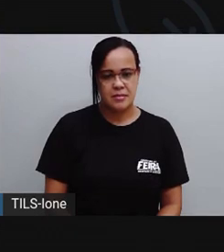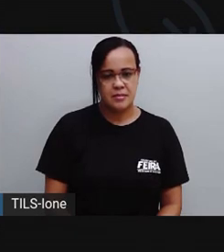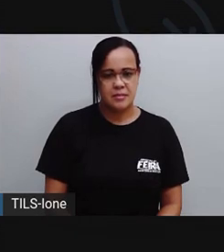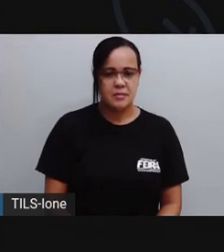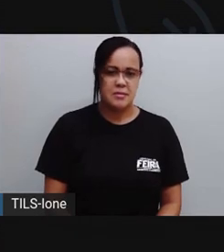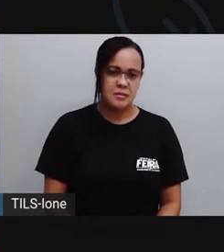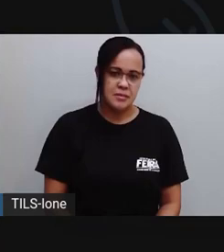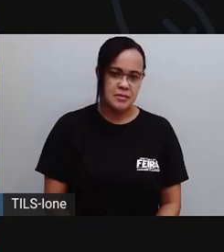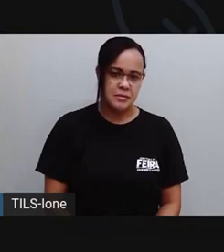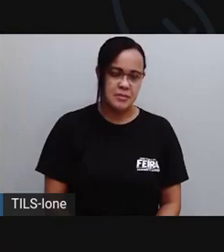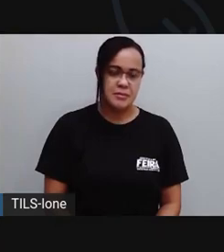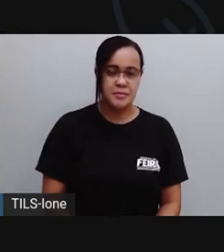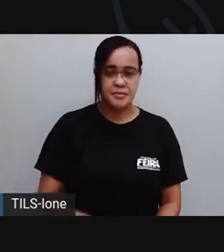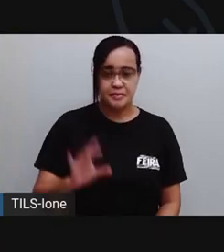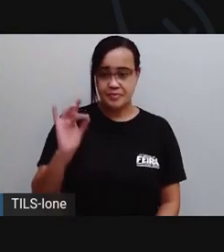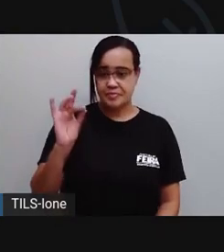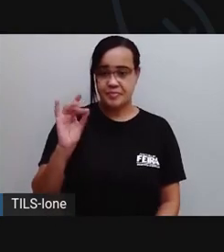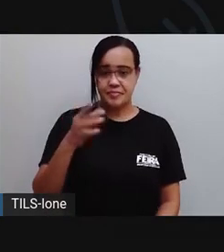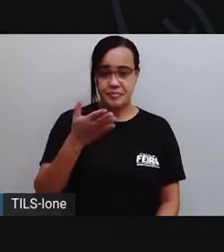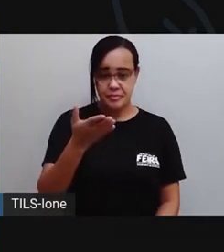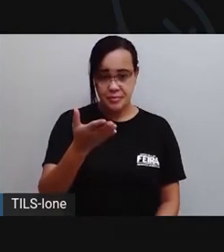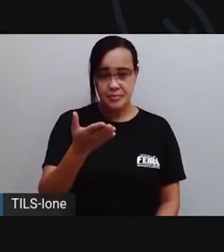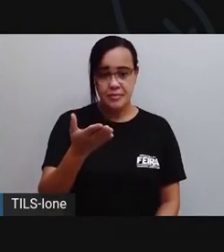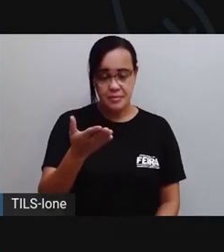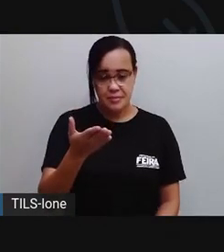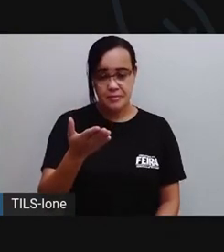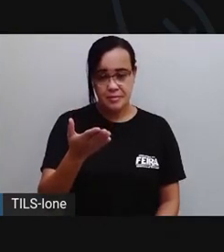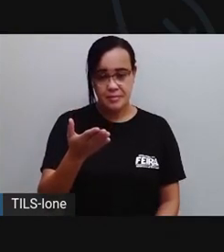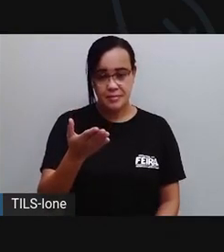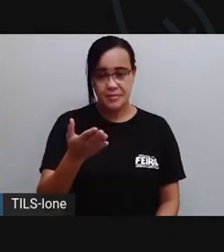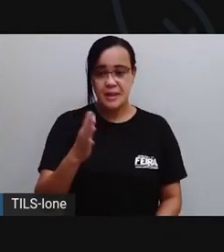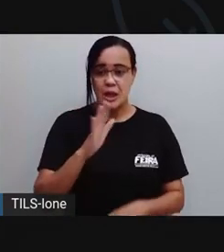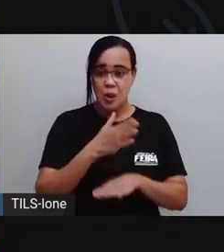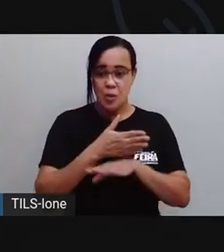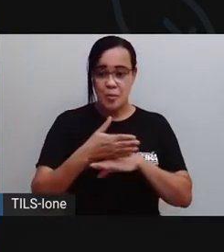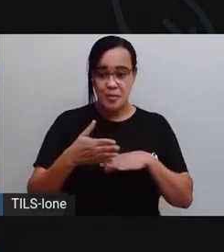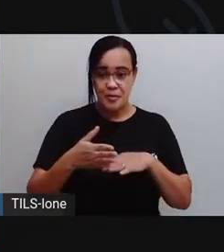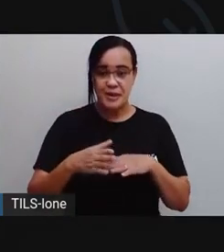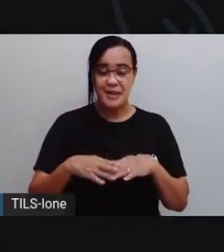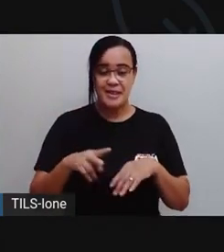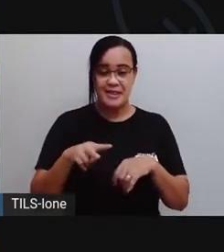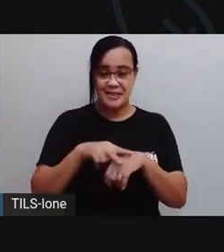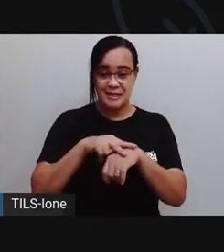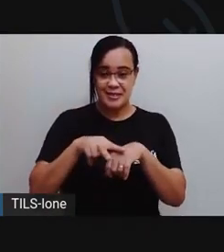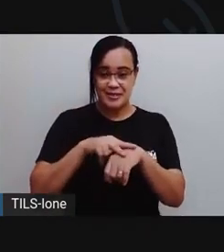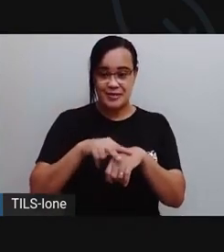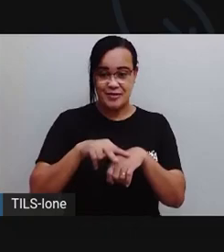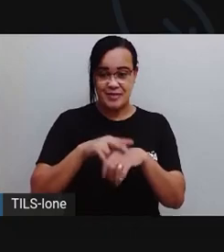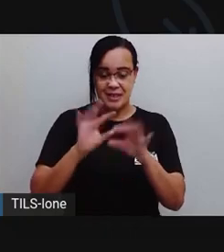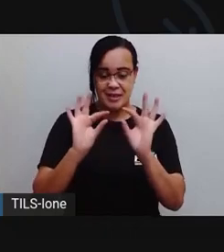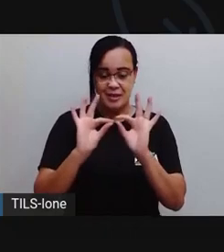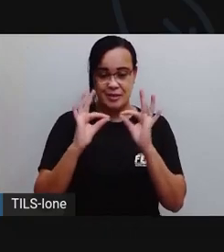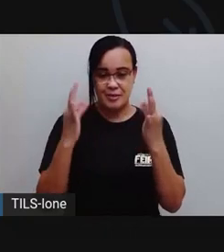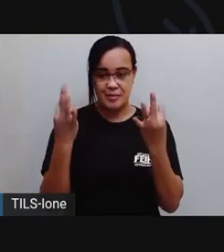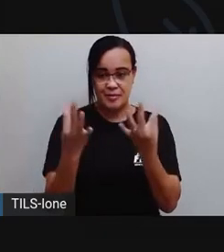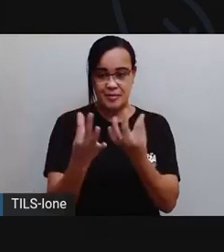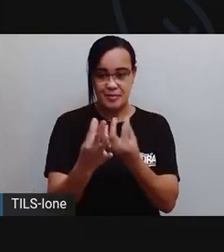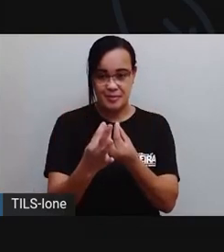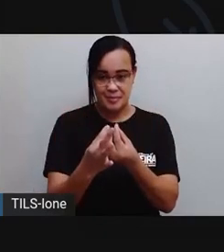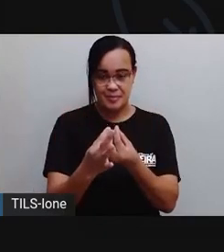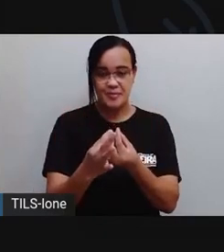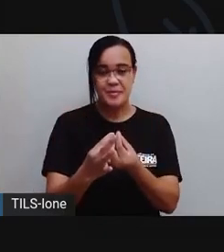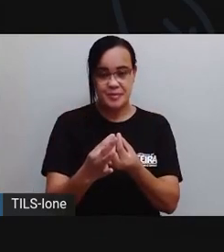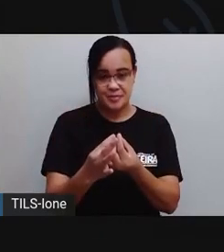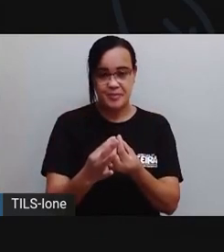Olha o que foi que a prof fez, ó. Eu colei o filó na fitinha, tá vendo? E agora eu vou passar